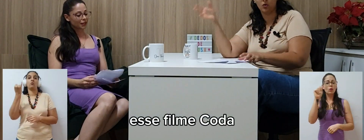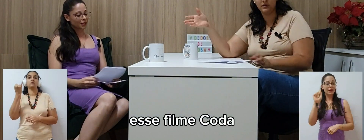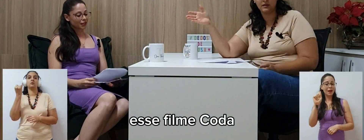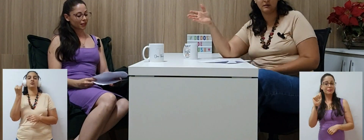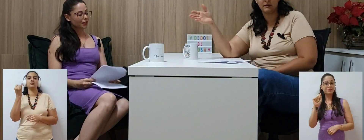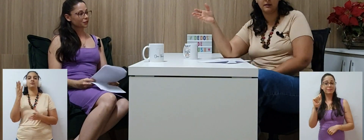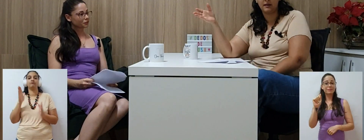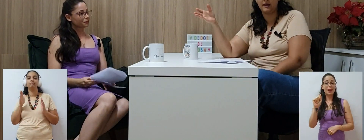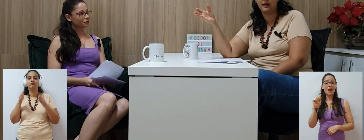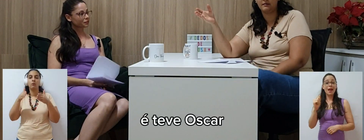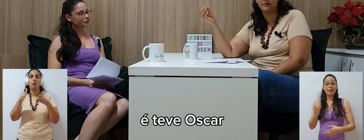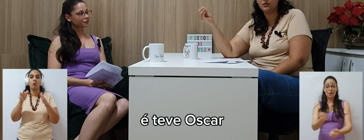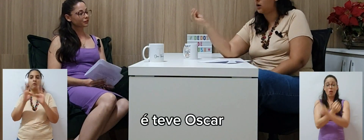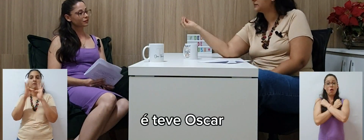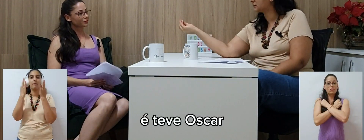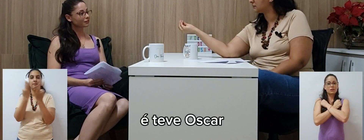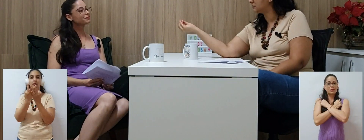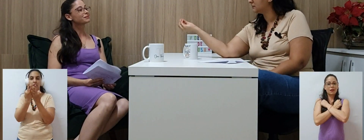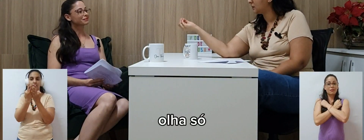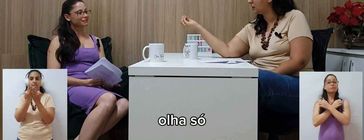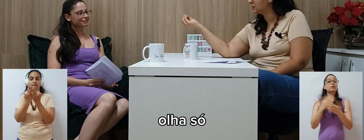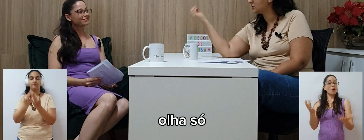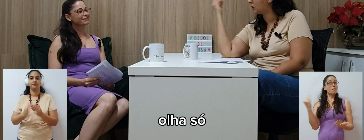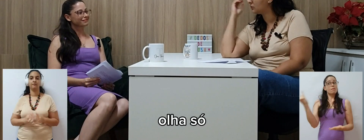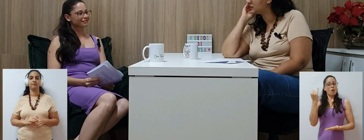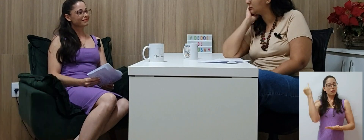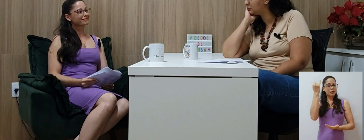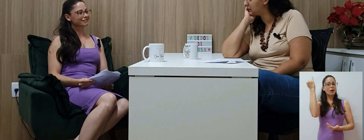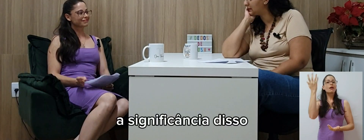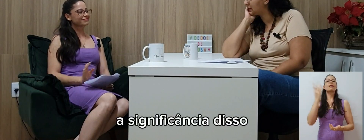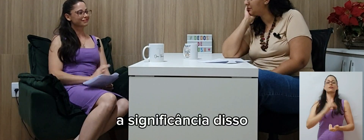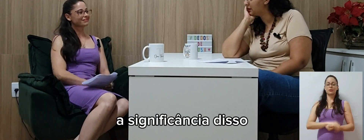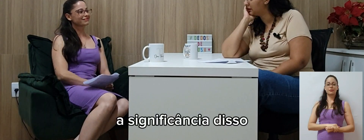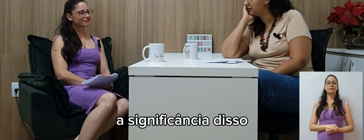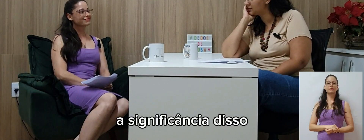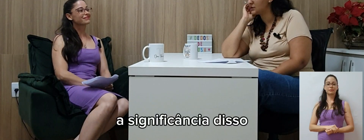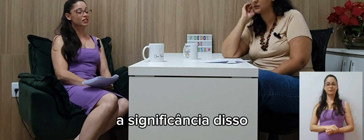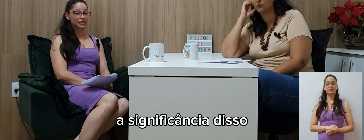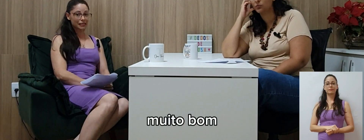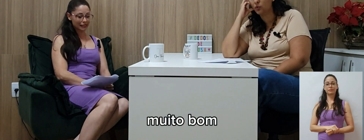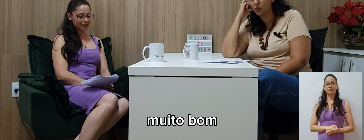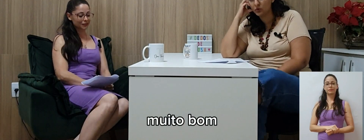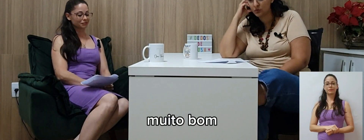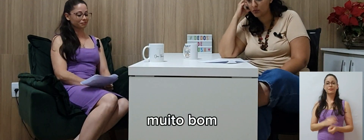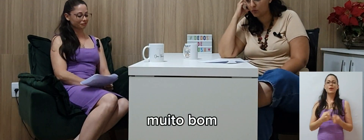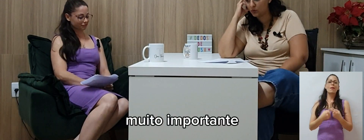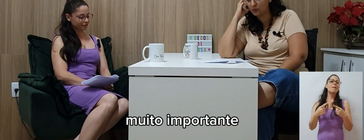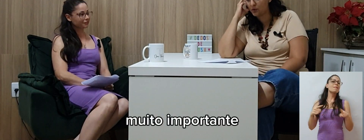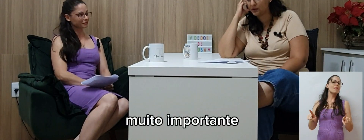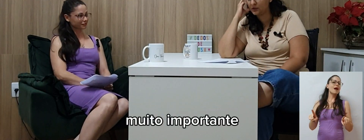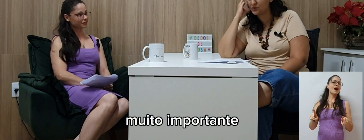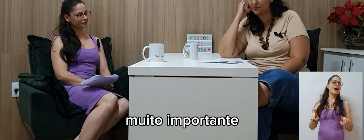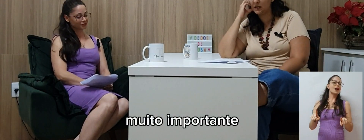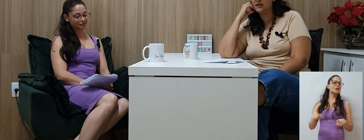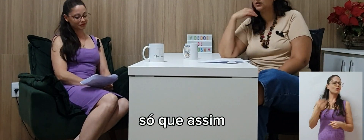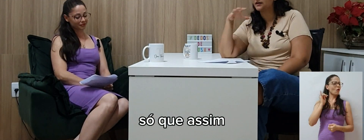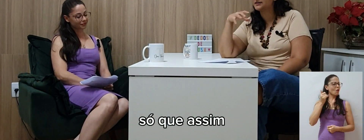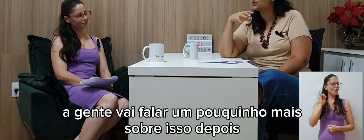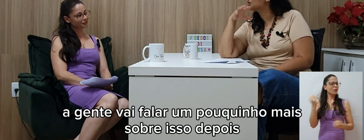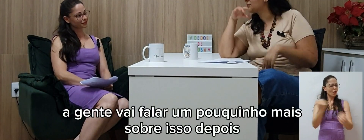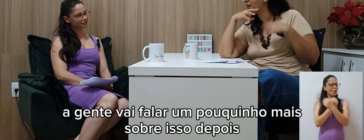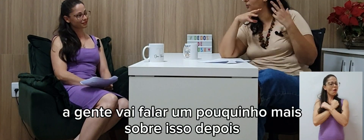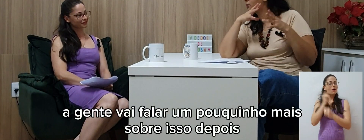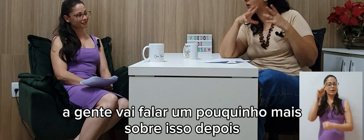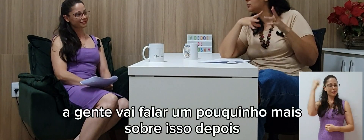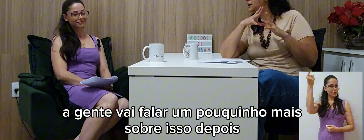filme Coda teve o Oscar. Olha só a significância disso. Sim. É muito bom, muito importante. Só que assim,